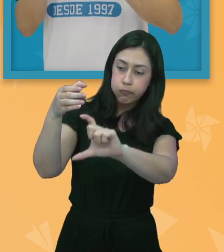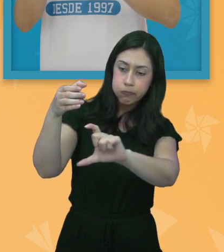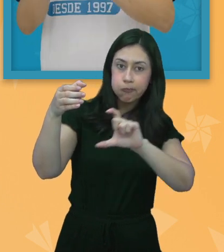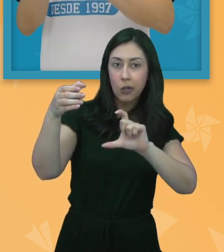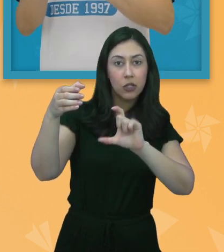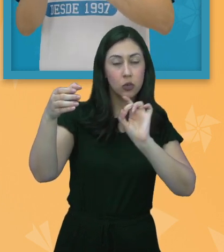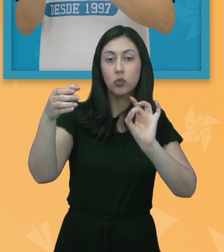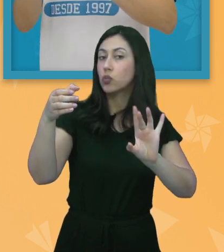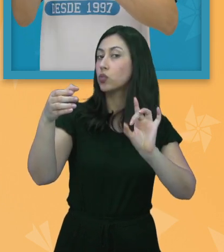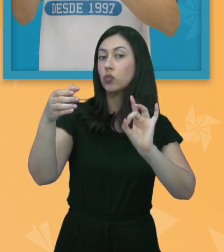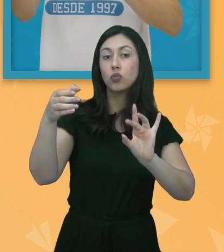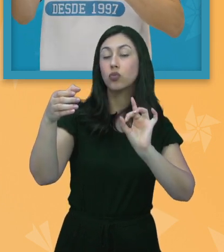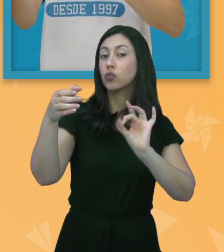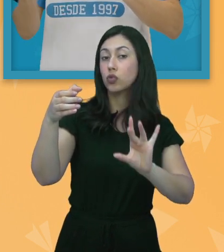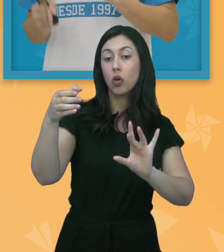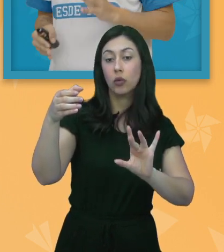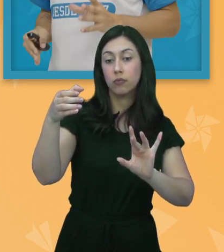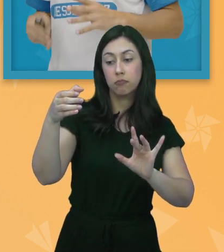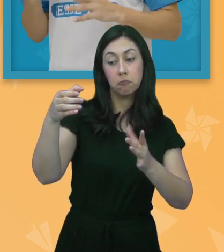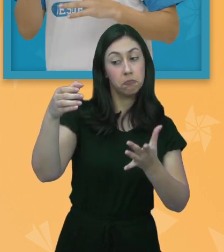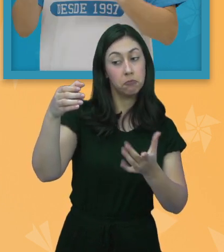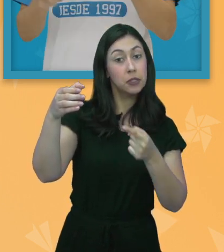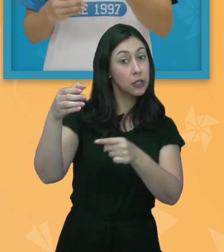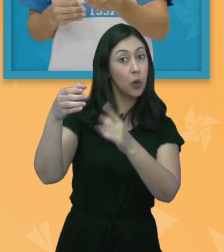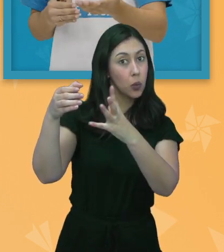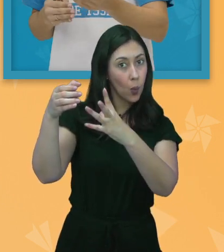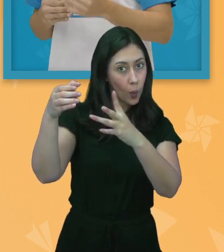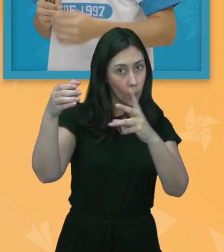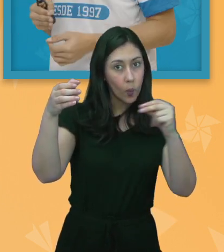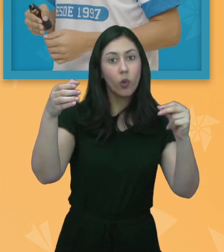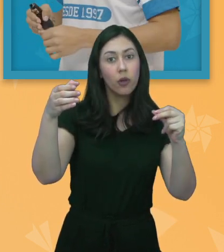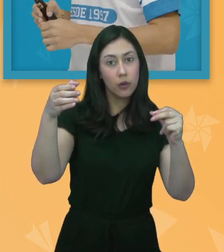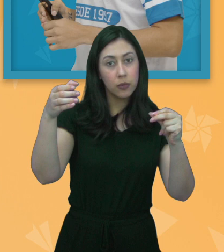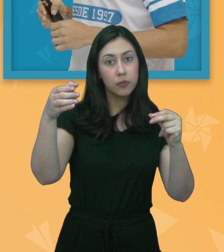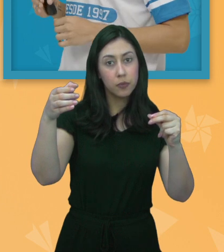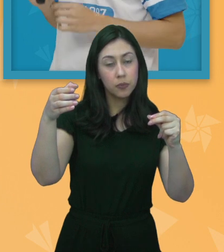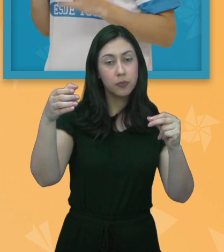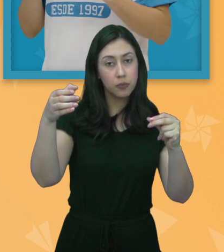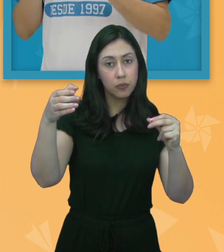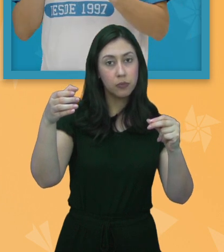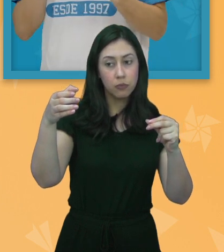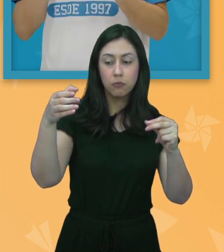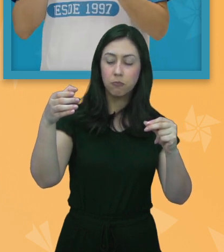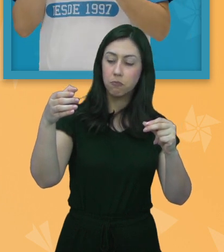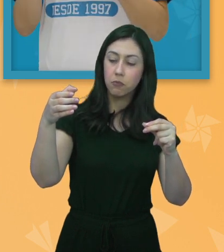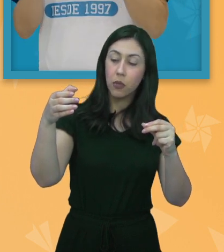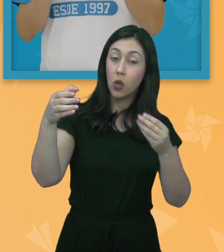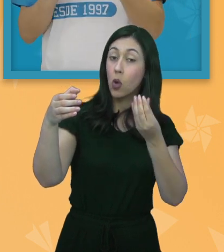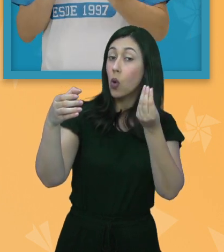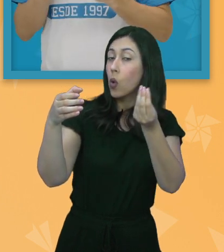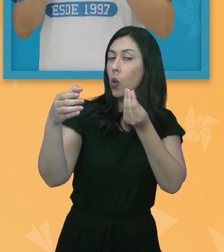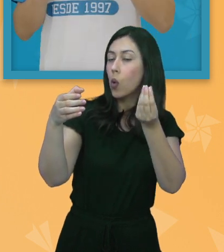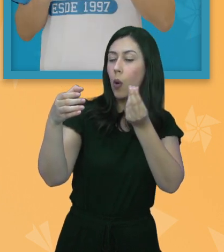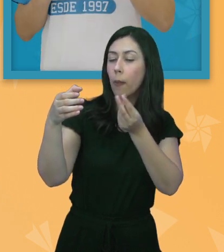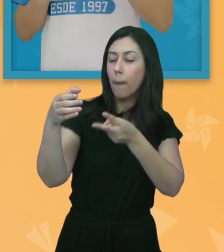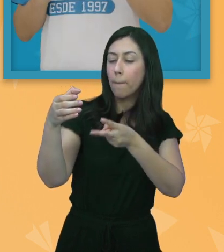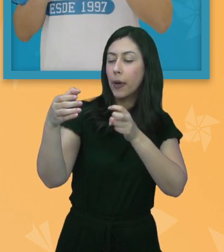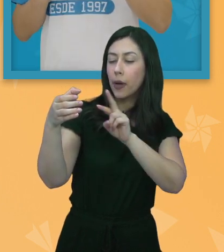misturam, e se você vai conseguir perceber que vai formar um sistema homogêneo, na qual você vai conseguir